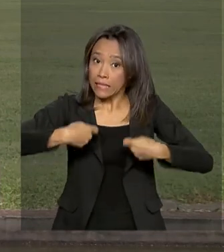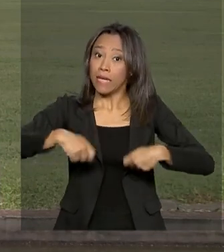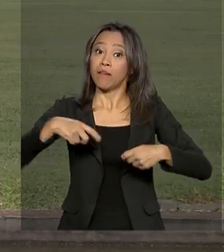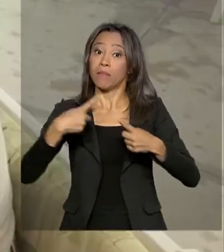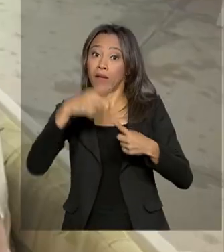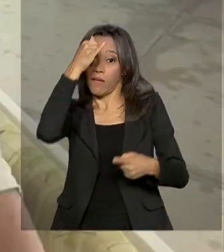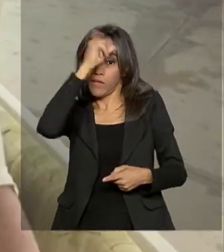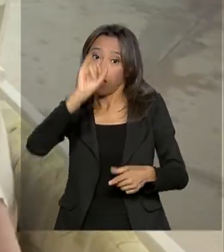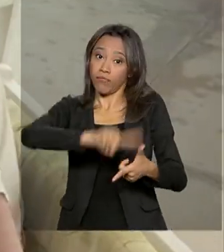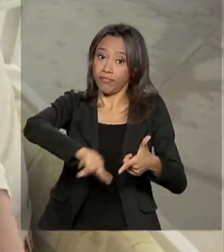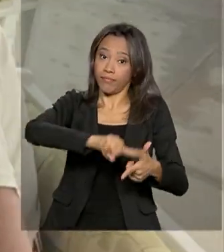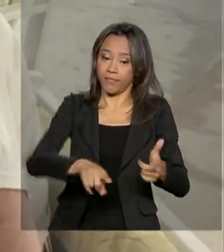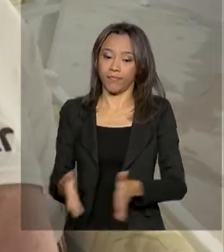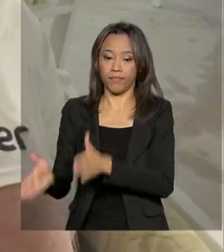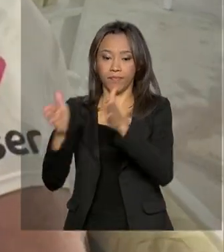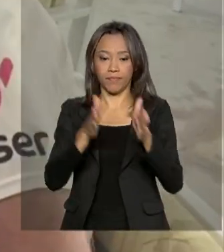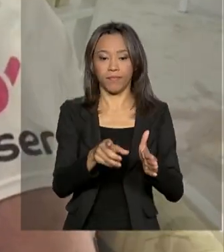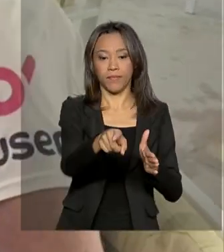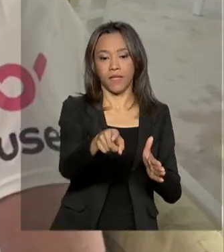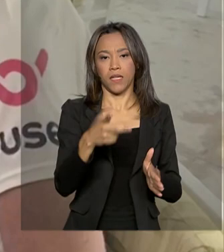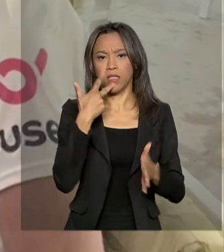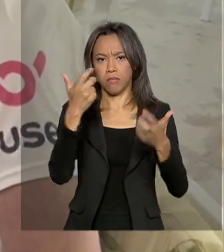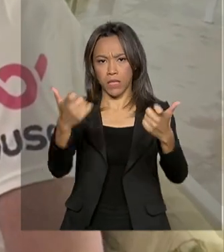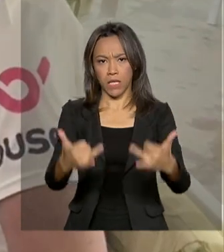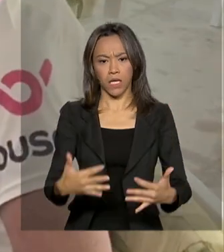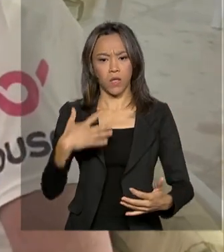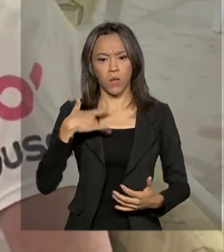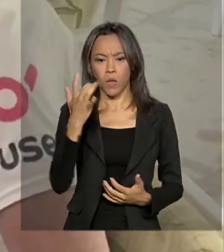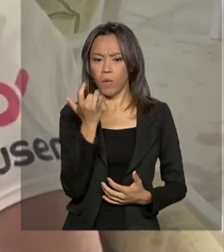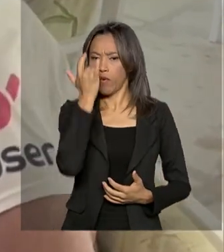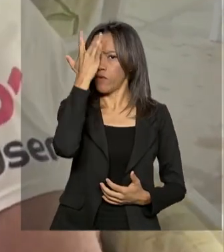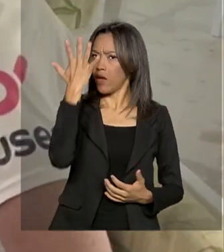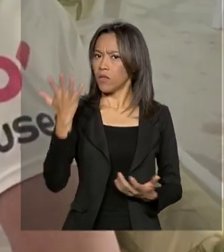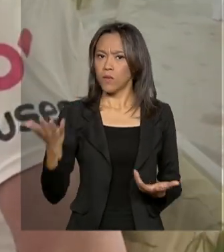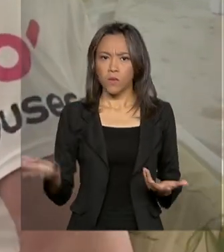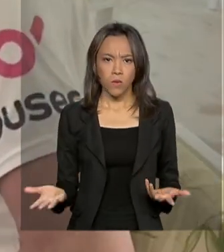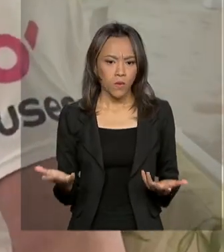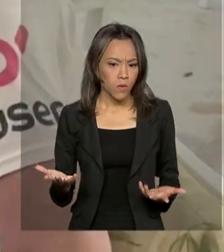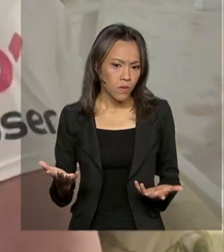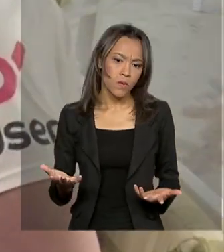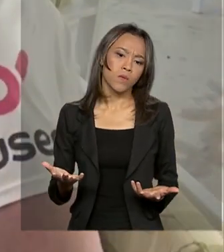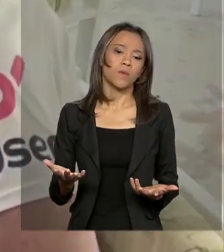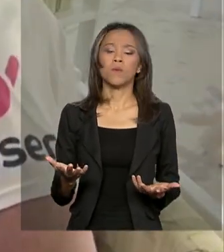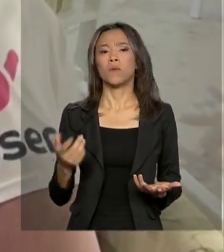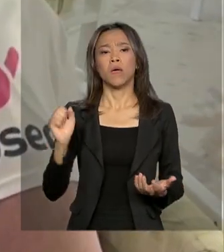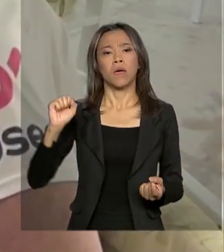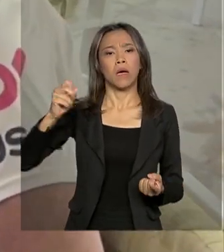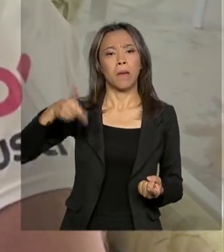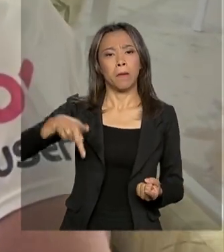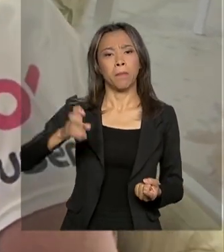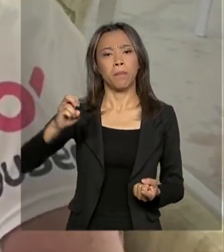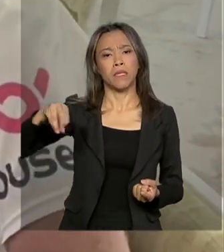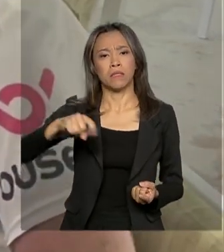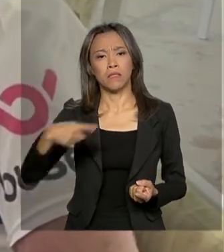uma crise. Não é fácil para muita gente ter o seu tempo de serviço majorado, uma pensão